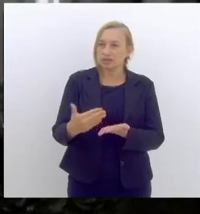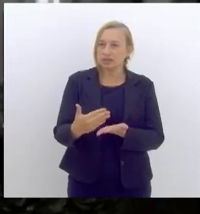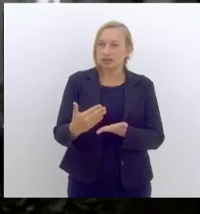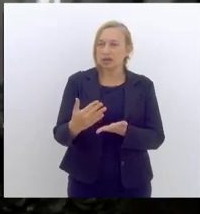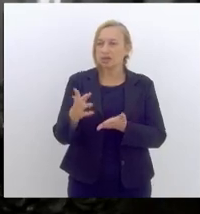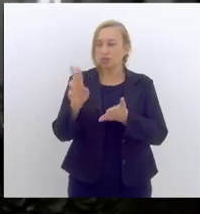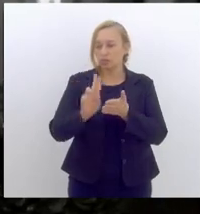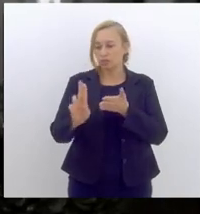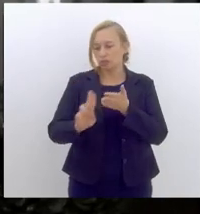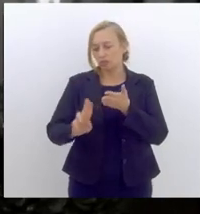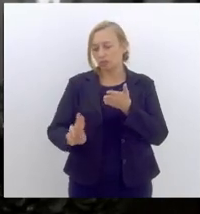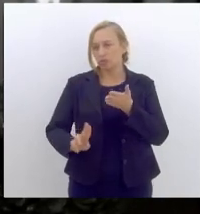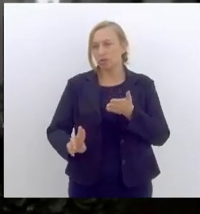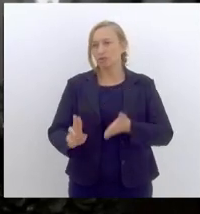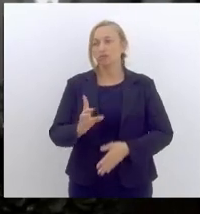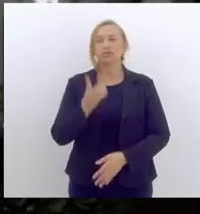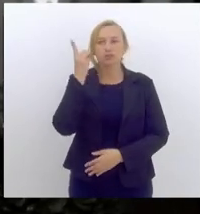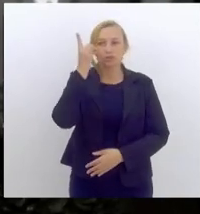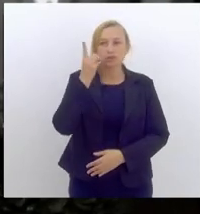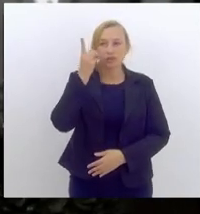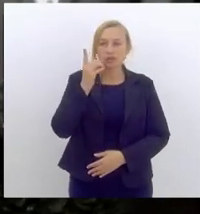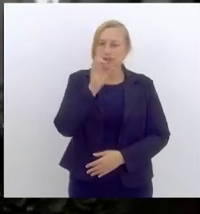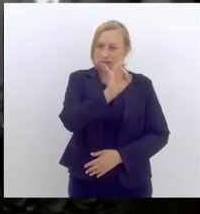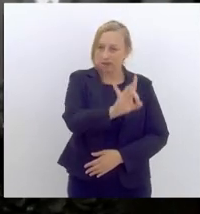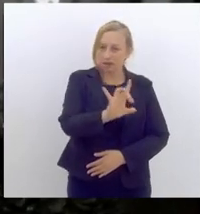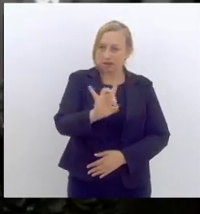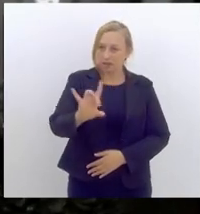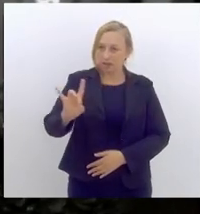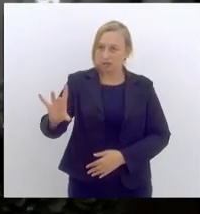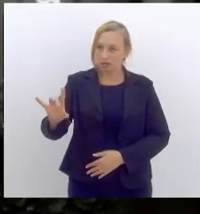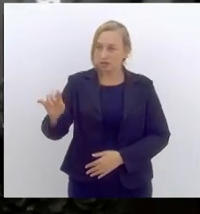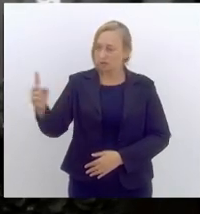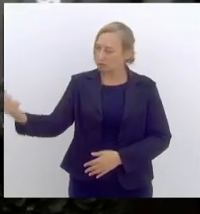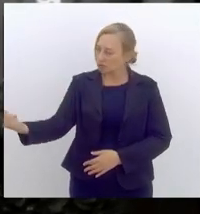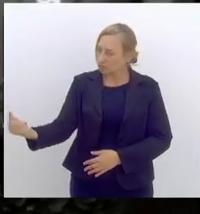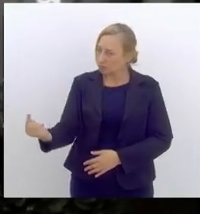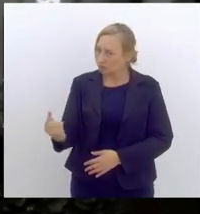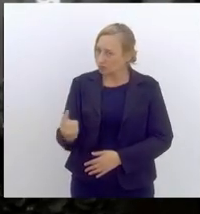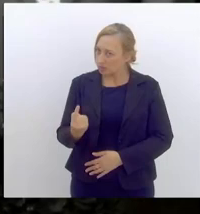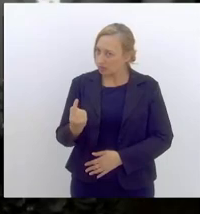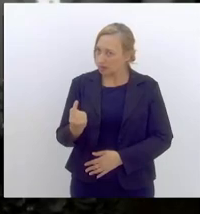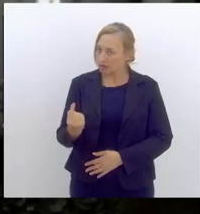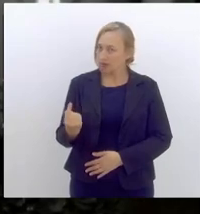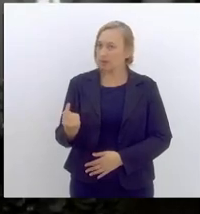dos deputados. Aí cada um se dirige